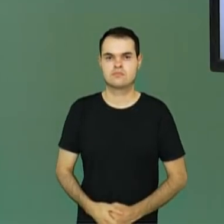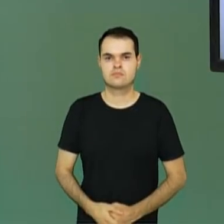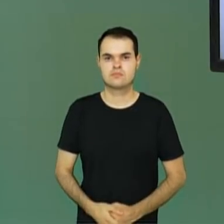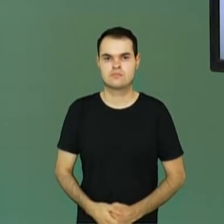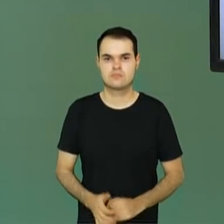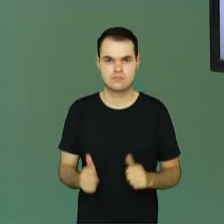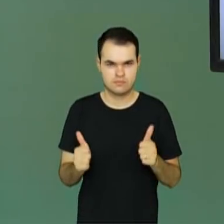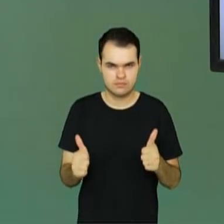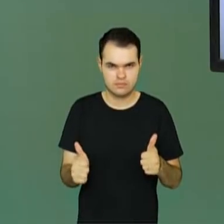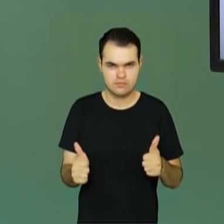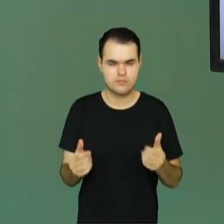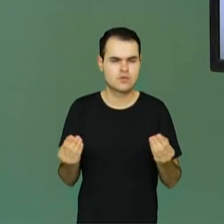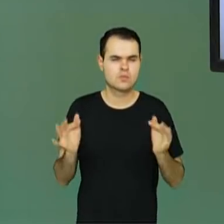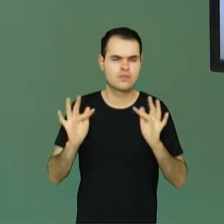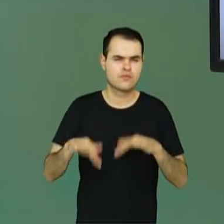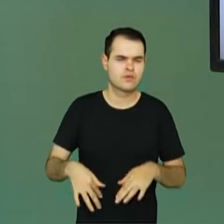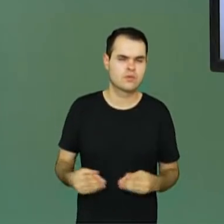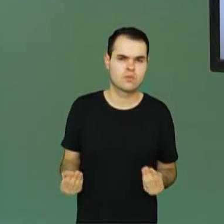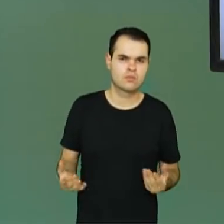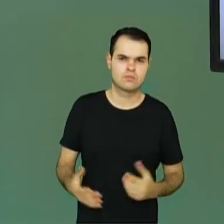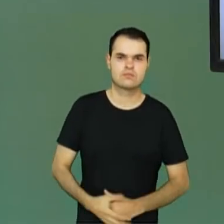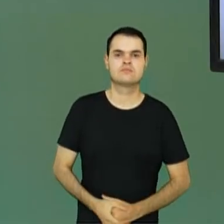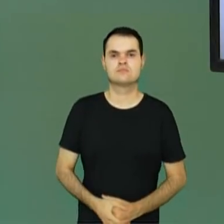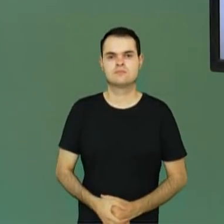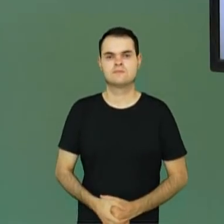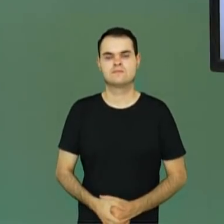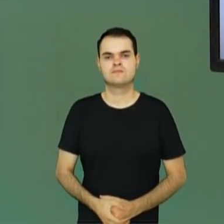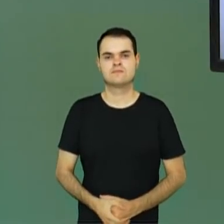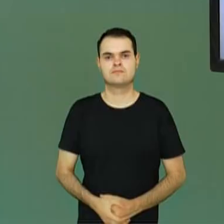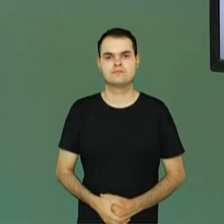Certo? Como é que eu termino isso?